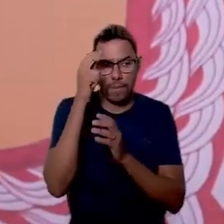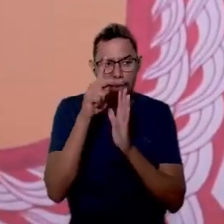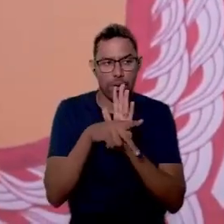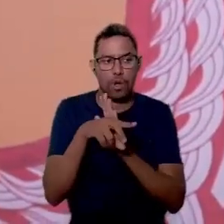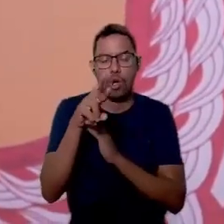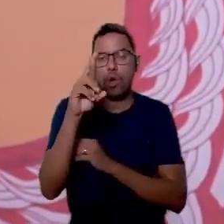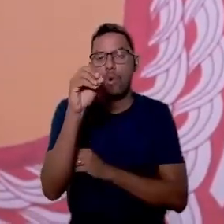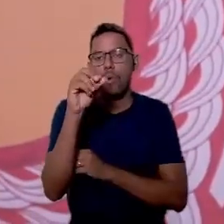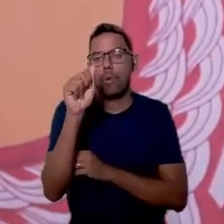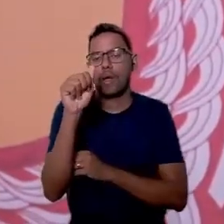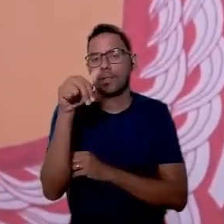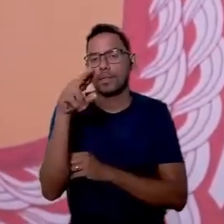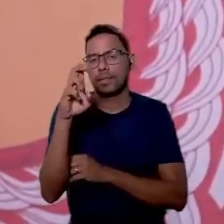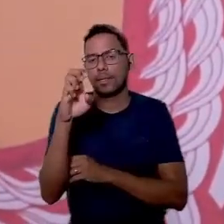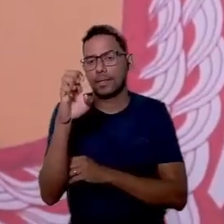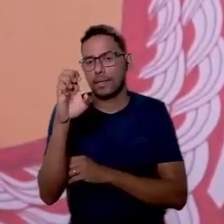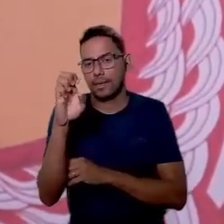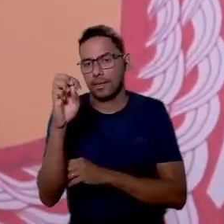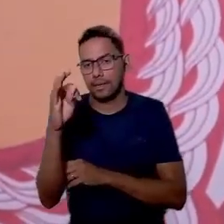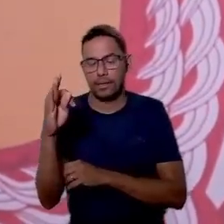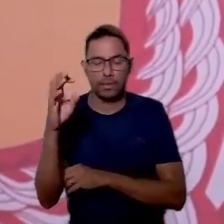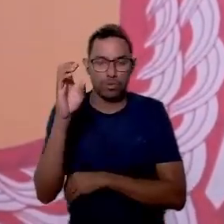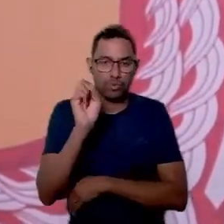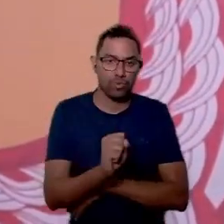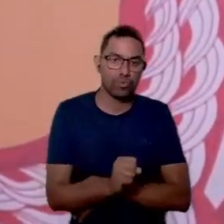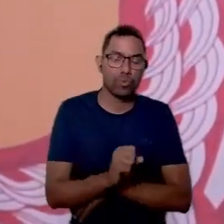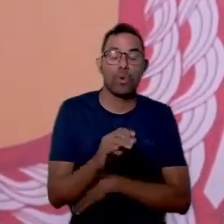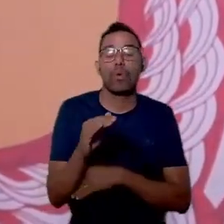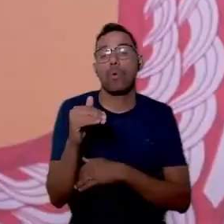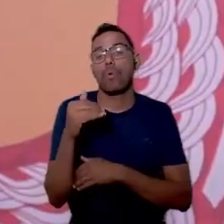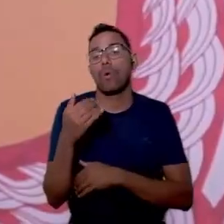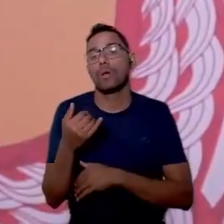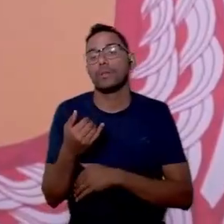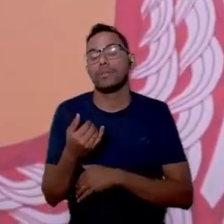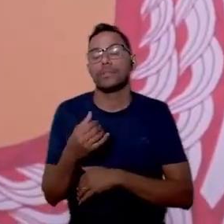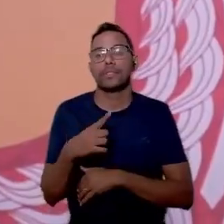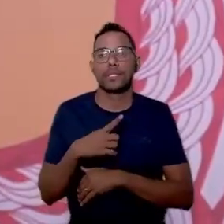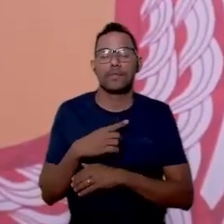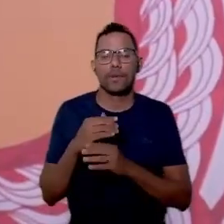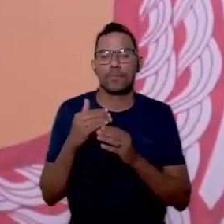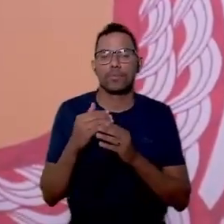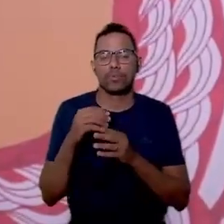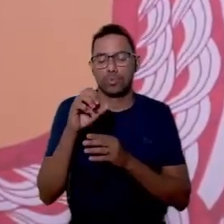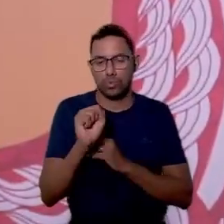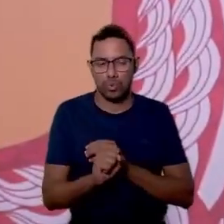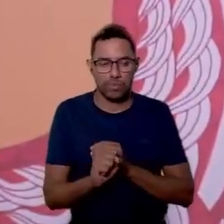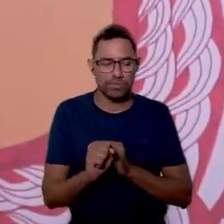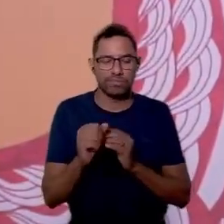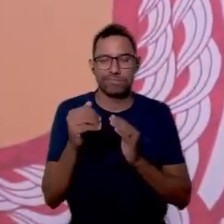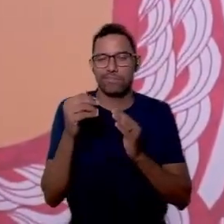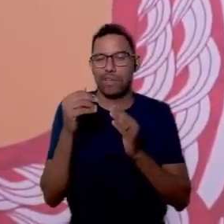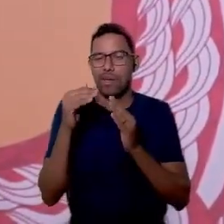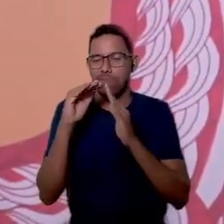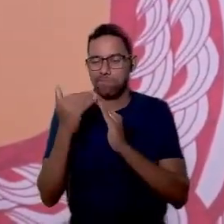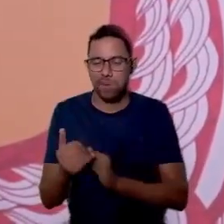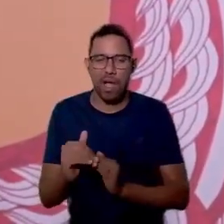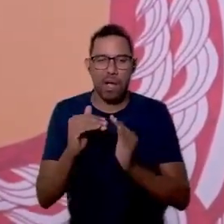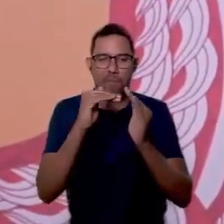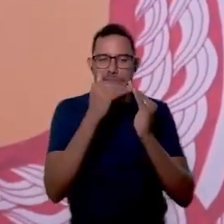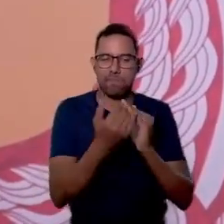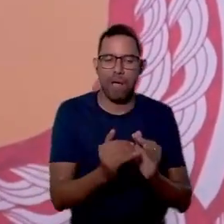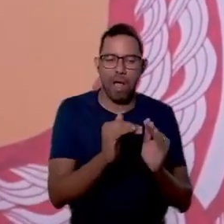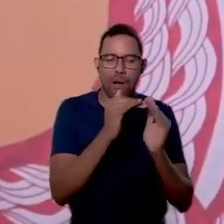Rouanet Emergencial Rio Grande do Sul, quando o Rio Grande do Sul sofreu aquela tragédia, e o setor cultural foi